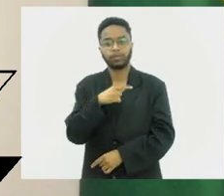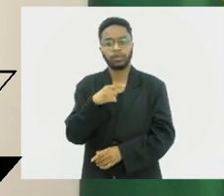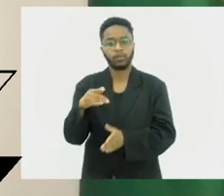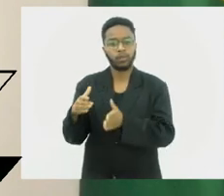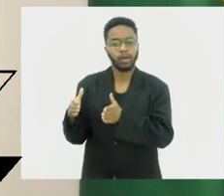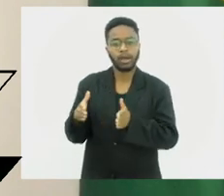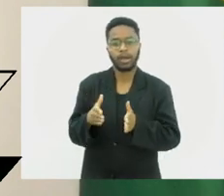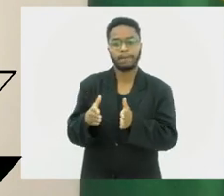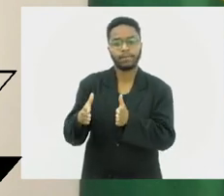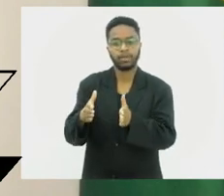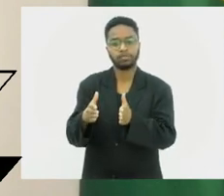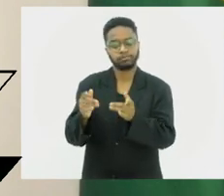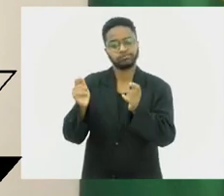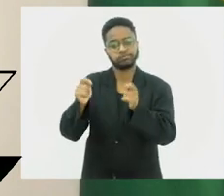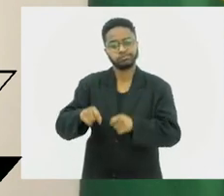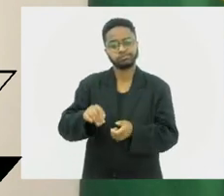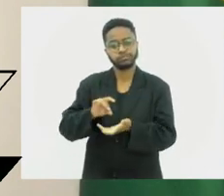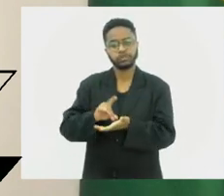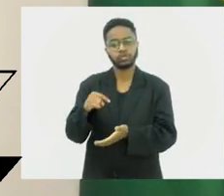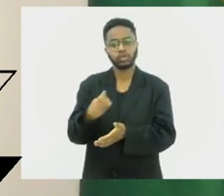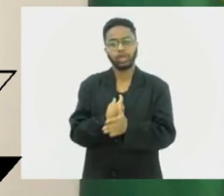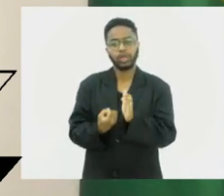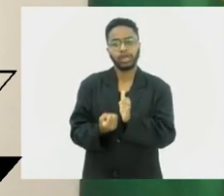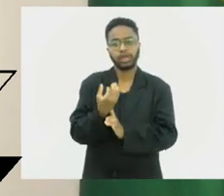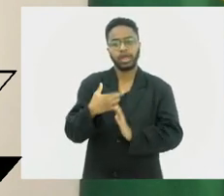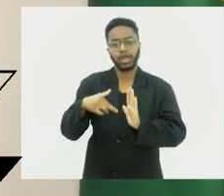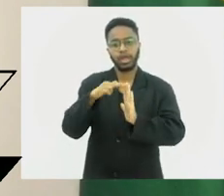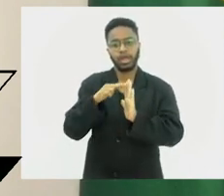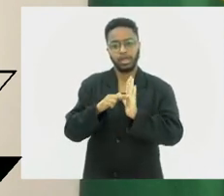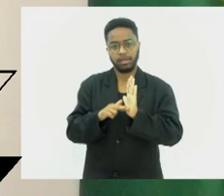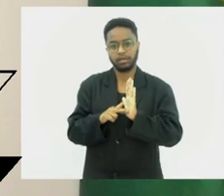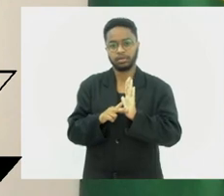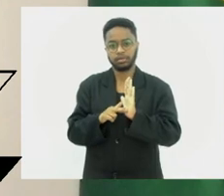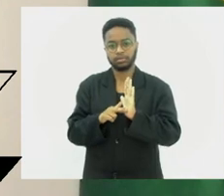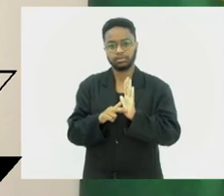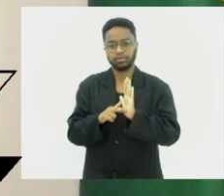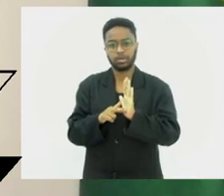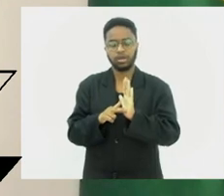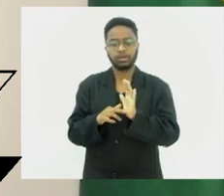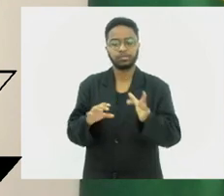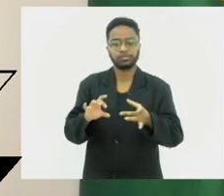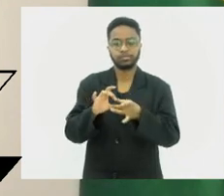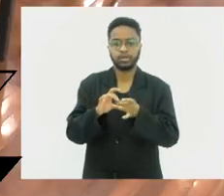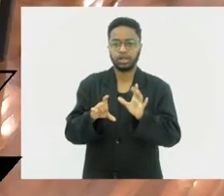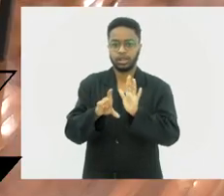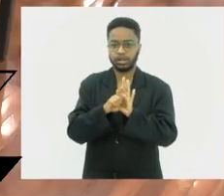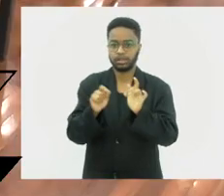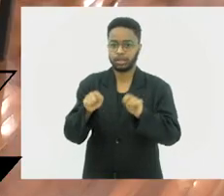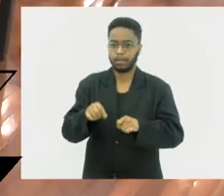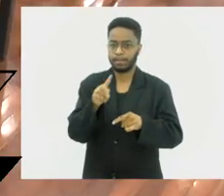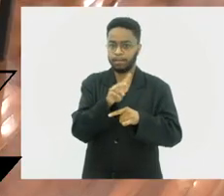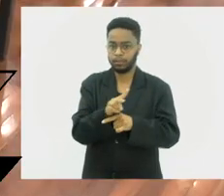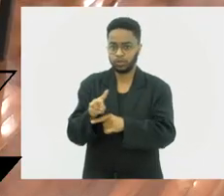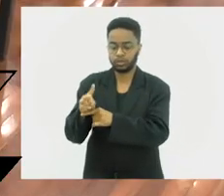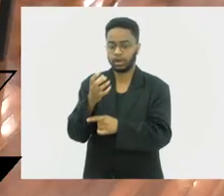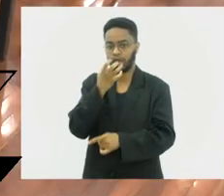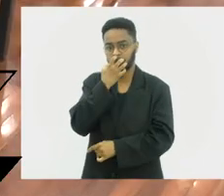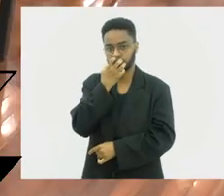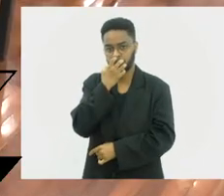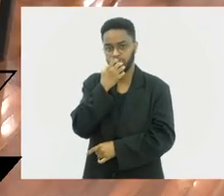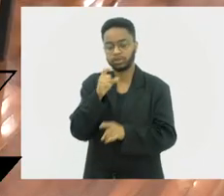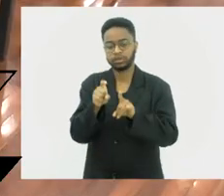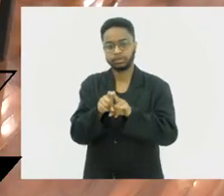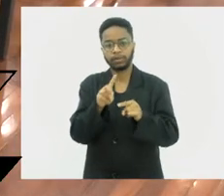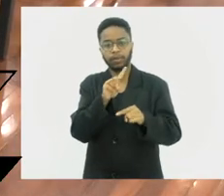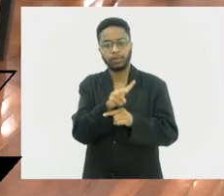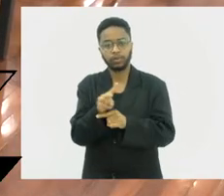gente estabelecer regras na legislação que possam proteger os cães e também